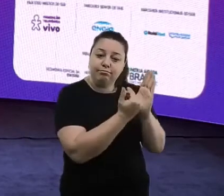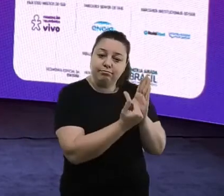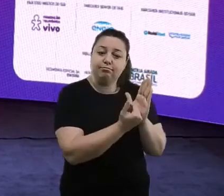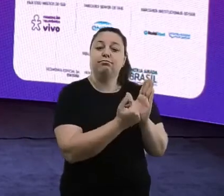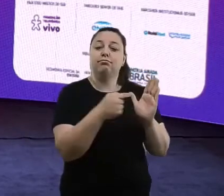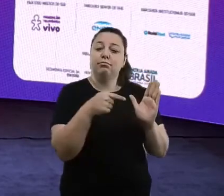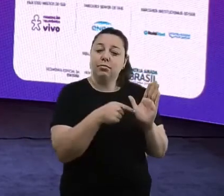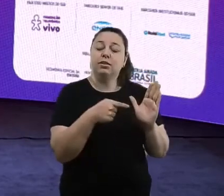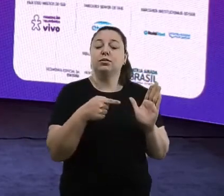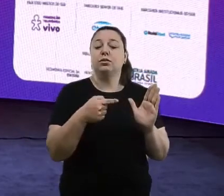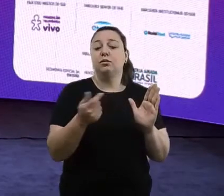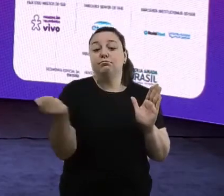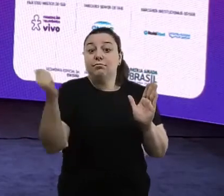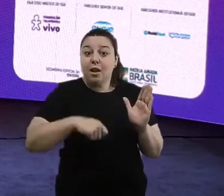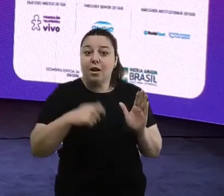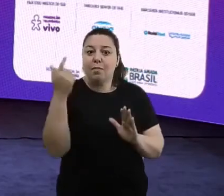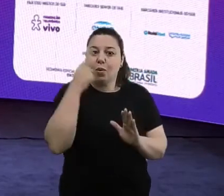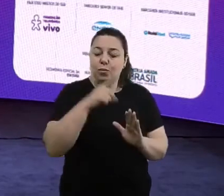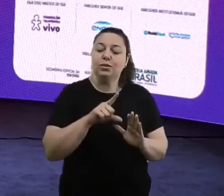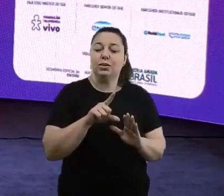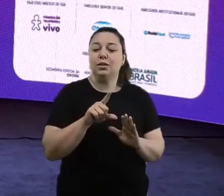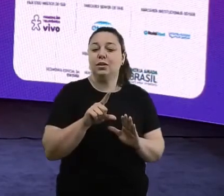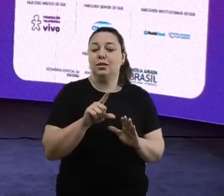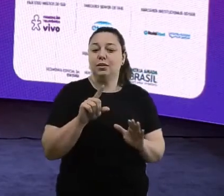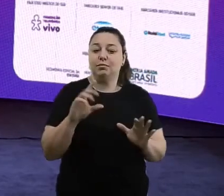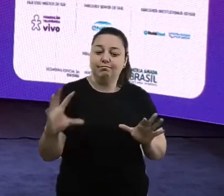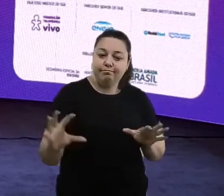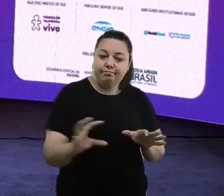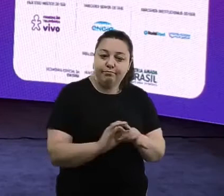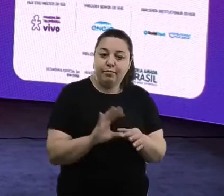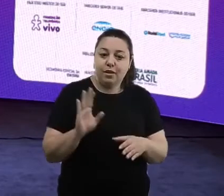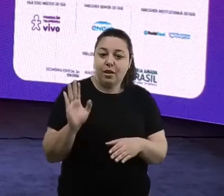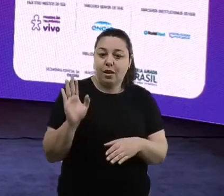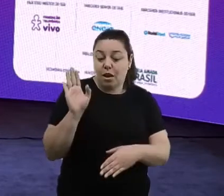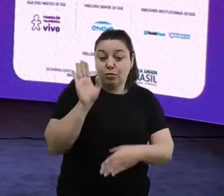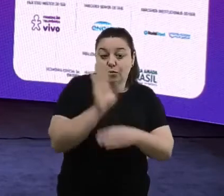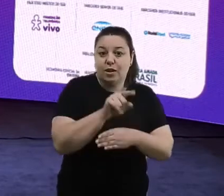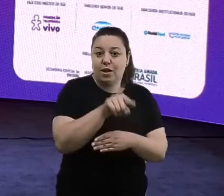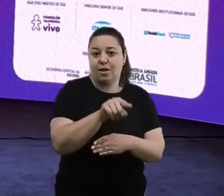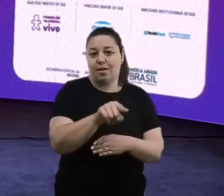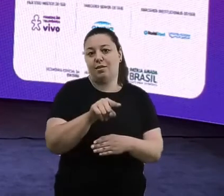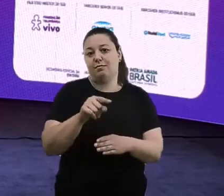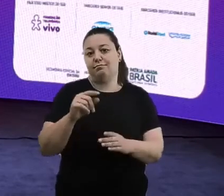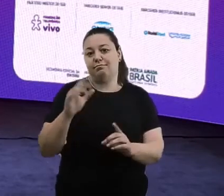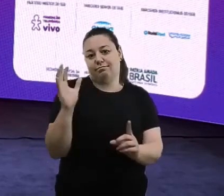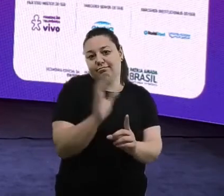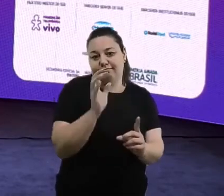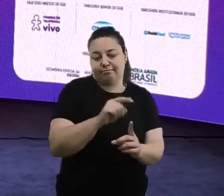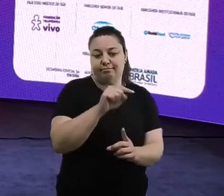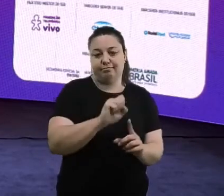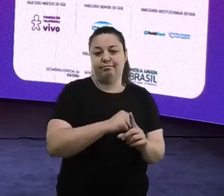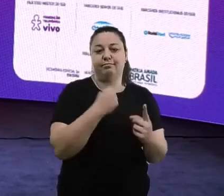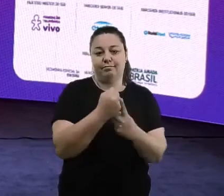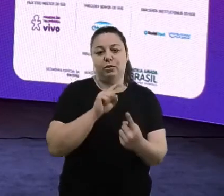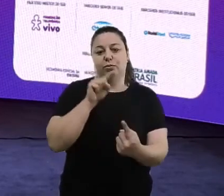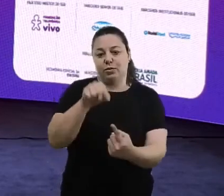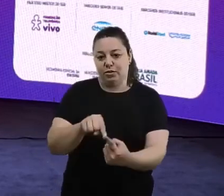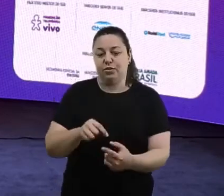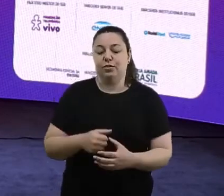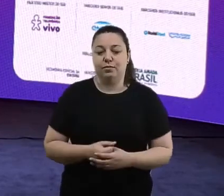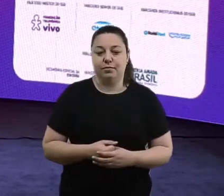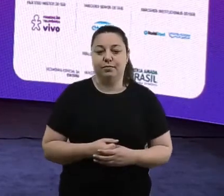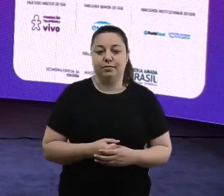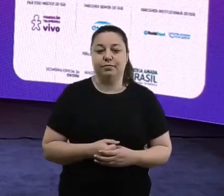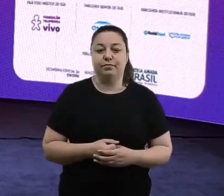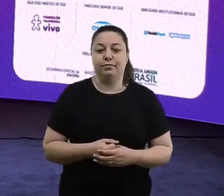ser possíveis de, conjuntamente, fazer a mensuração desse objetivo. Então, é interessante a